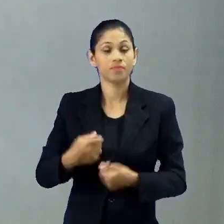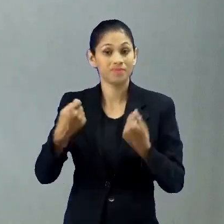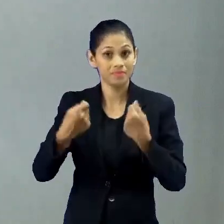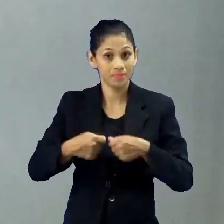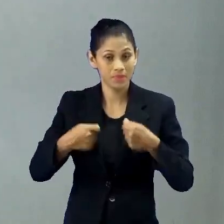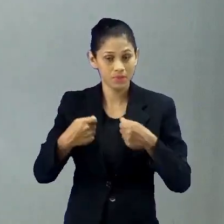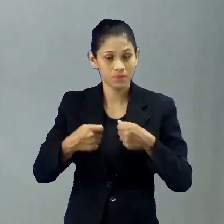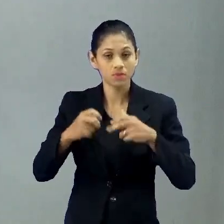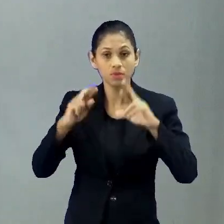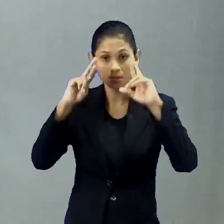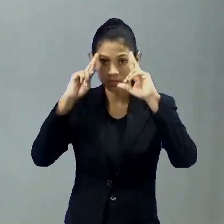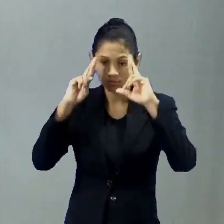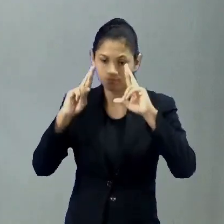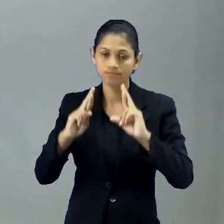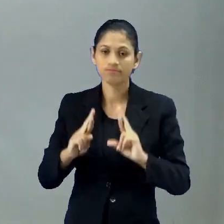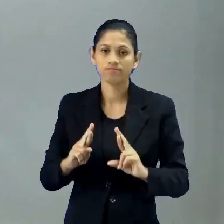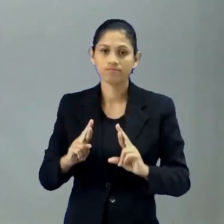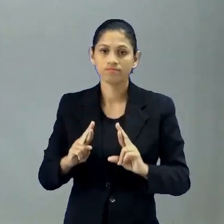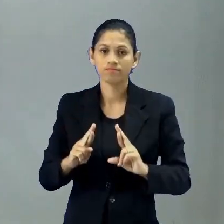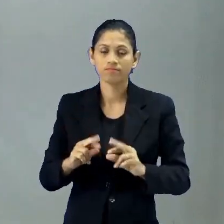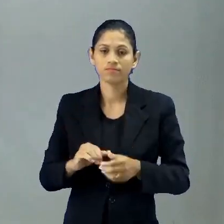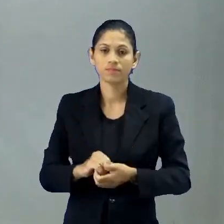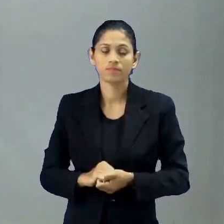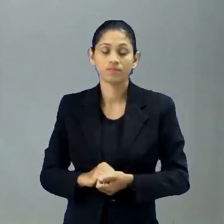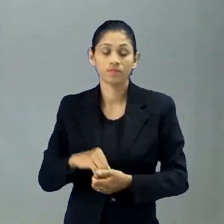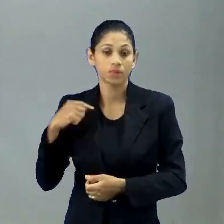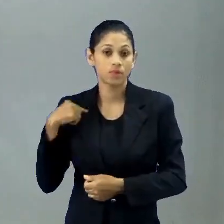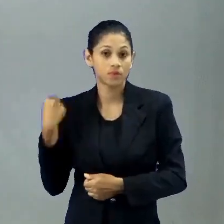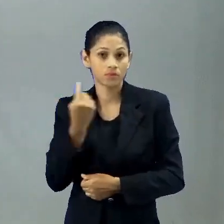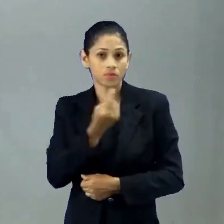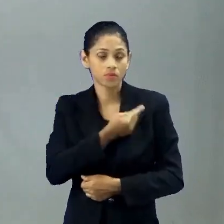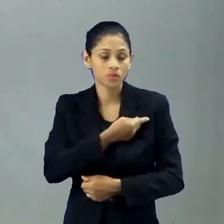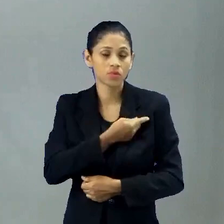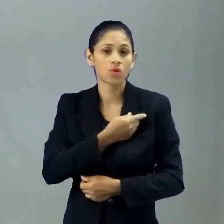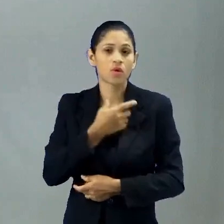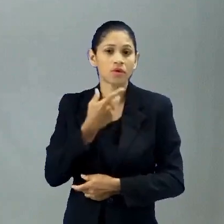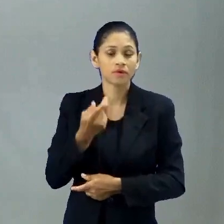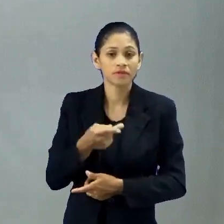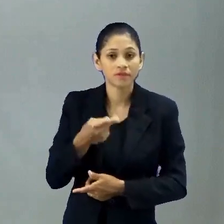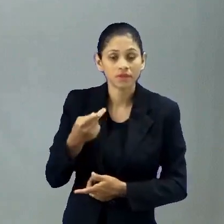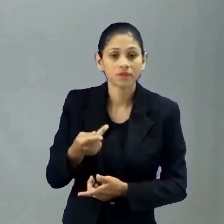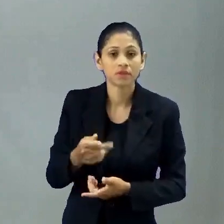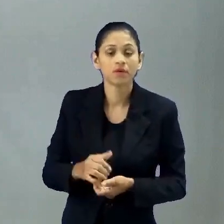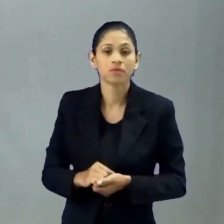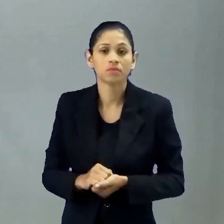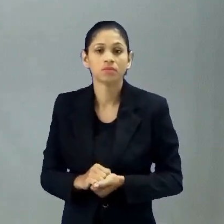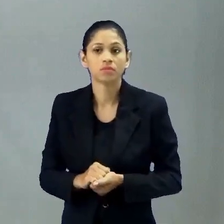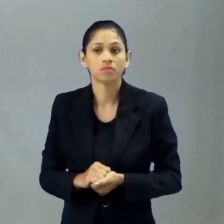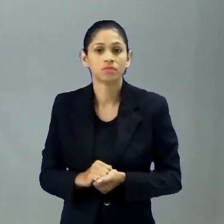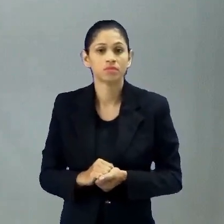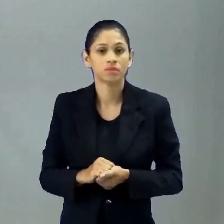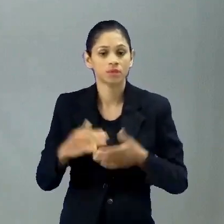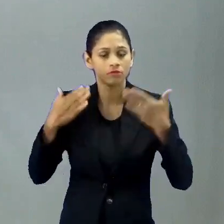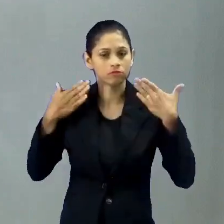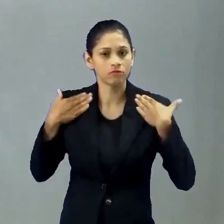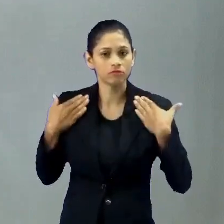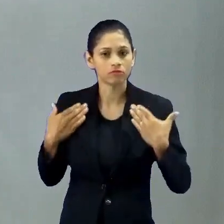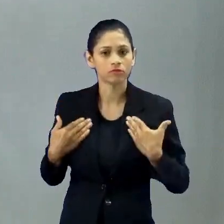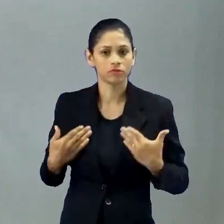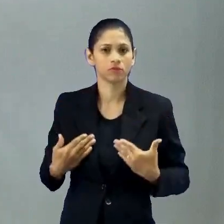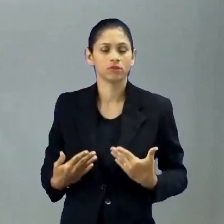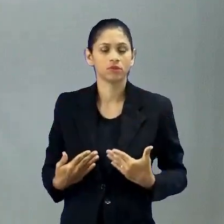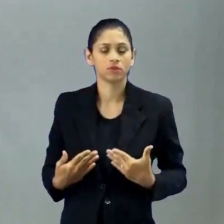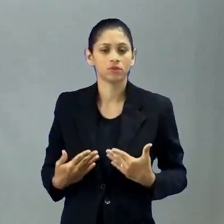precisa ser respeitada. Quando nós tratamos a respeito da questão física,